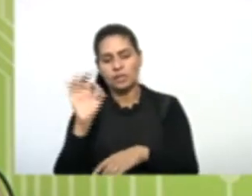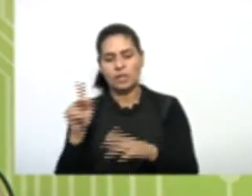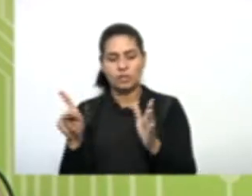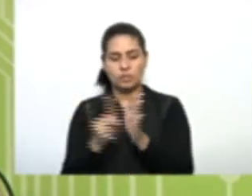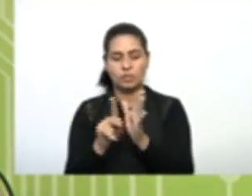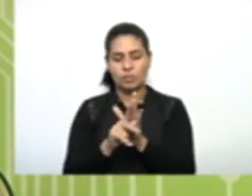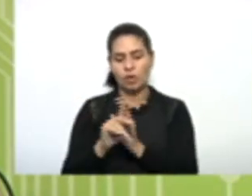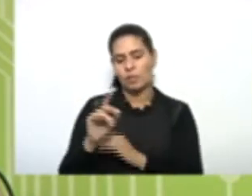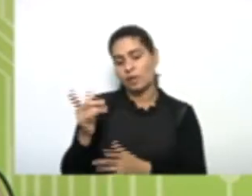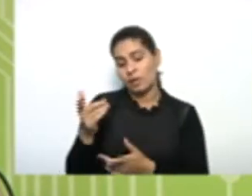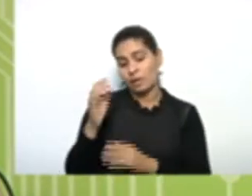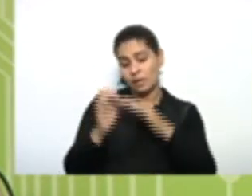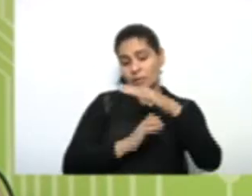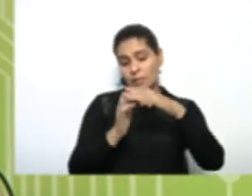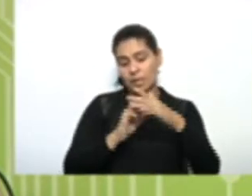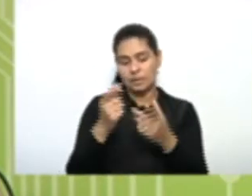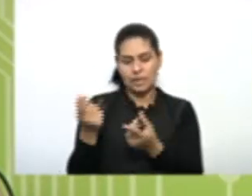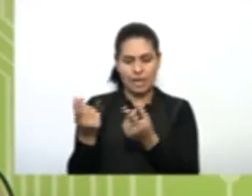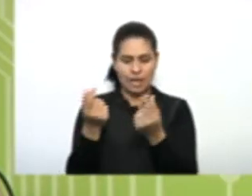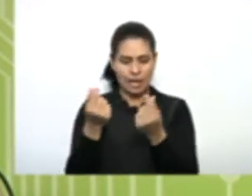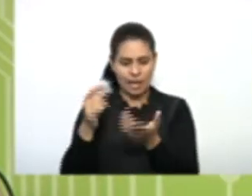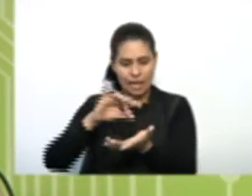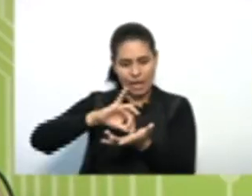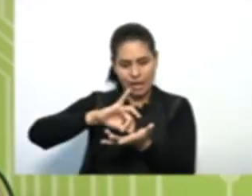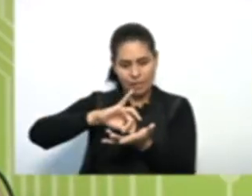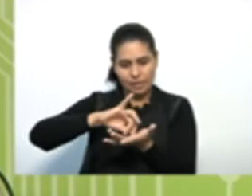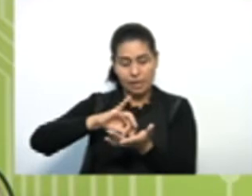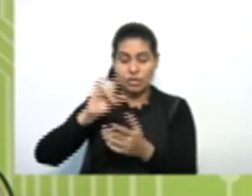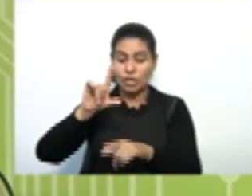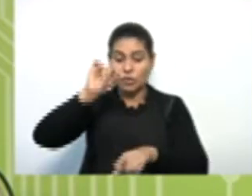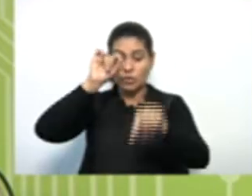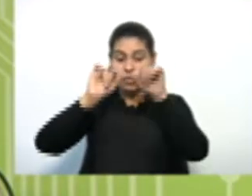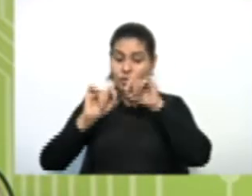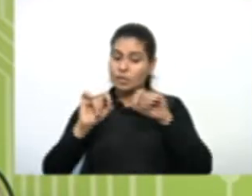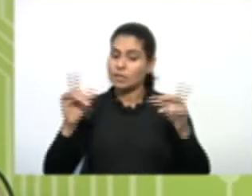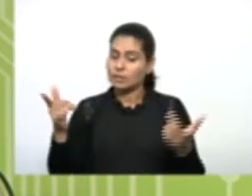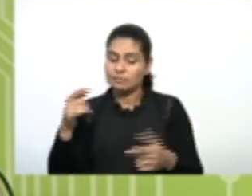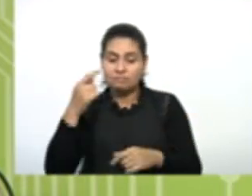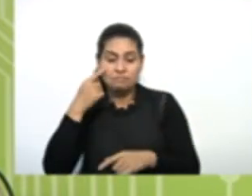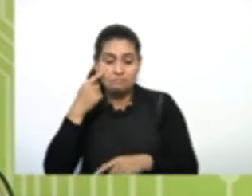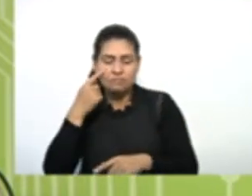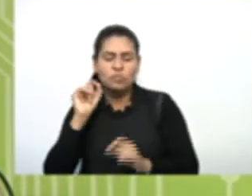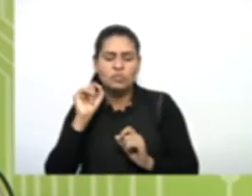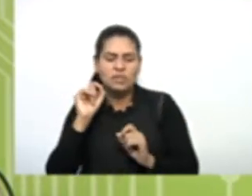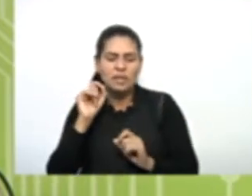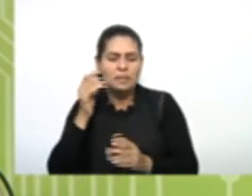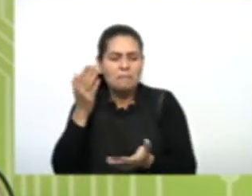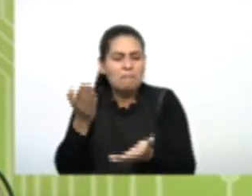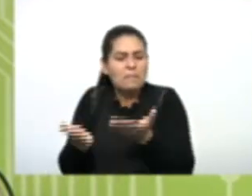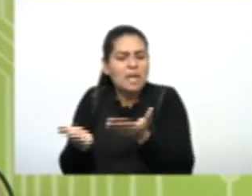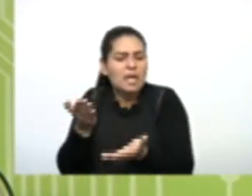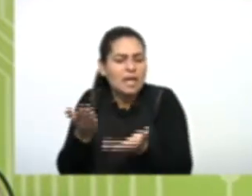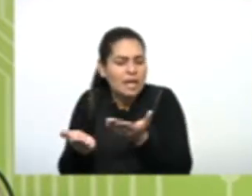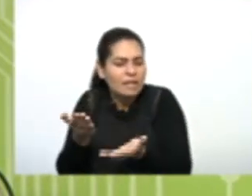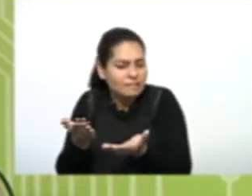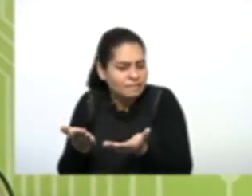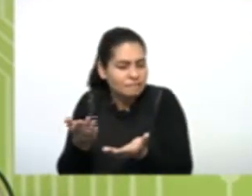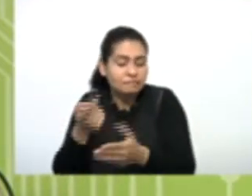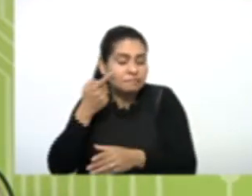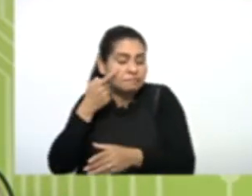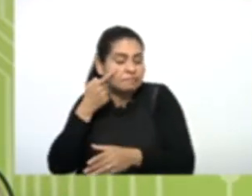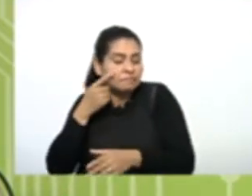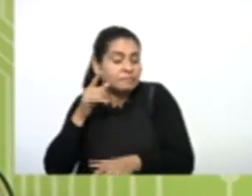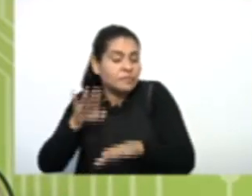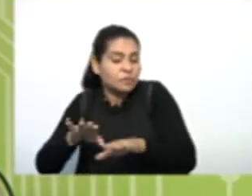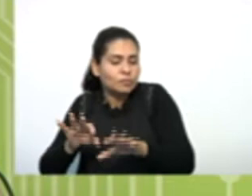capitalista, convencional, a gente está falando de um poder de decisão ponderado. Quando eu falo ponderado, quer dizer que tem um peso,